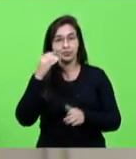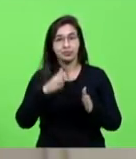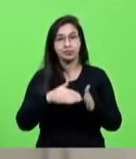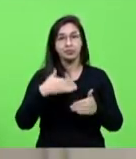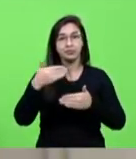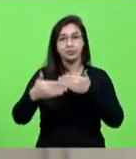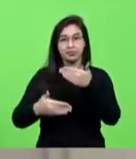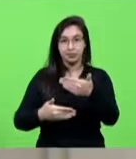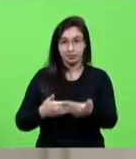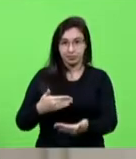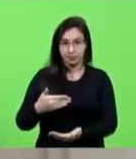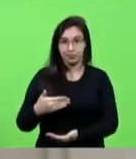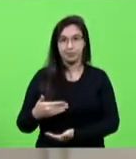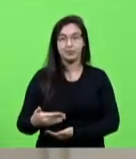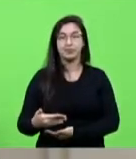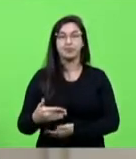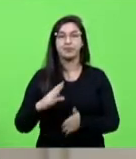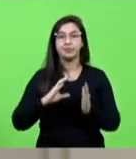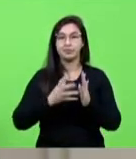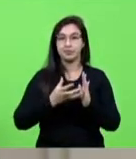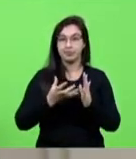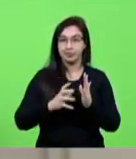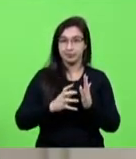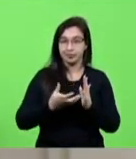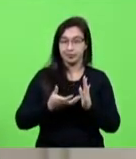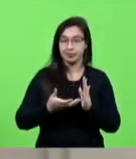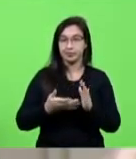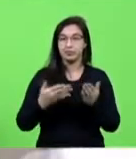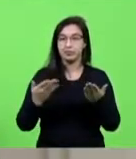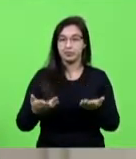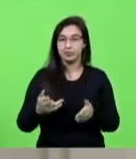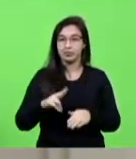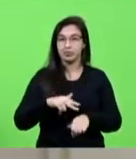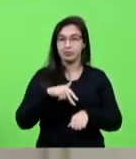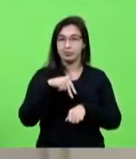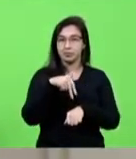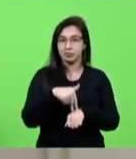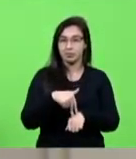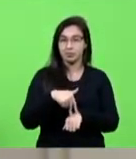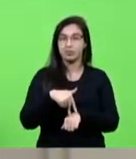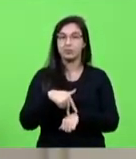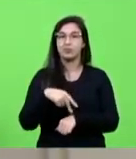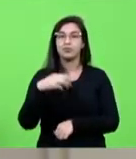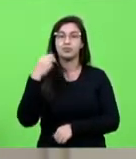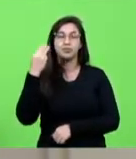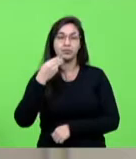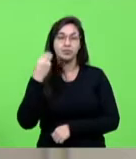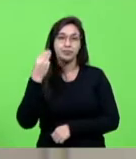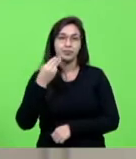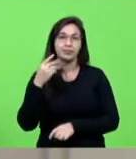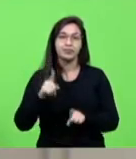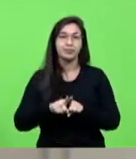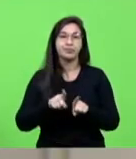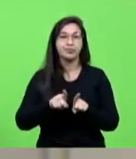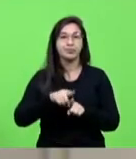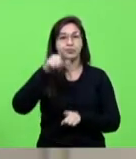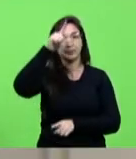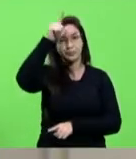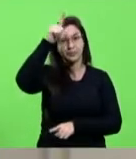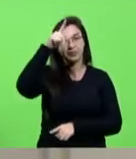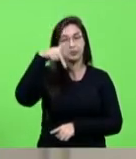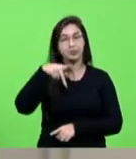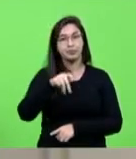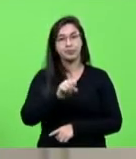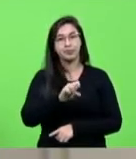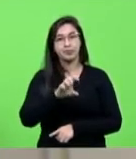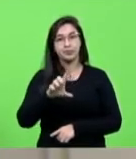nesse horário destinado aos partidos políticos, fizeram uso da palavra os senhores deputados Márcio Machado e Sargento Lima, Bloco